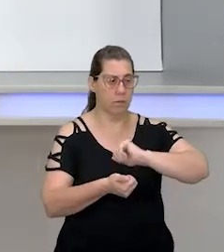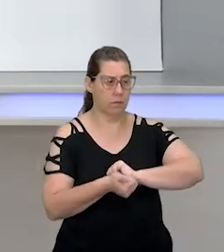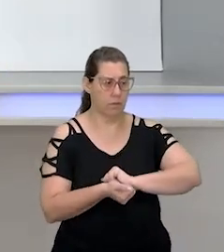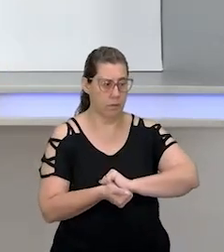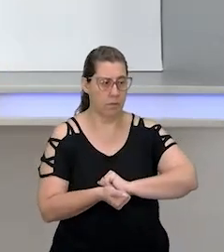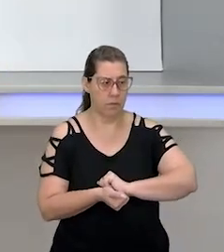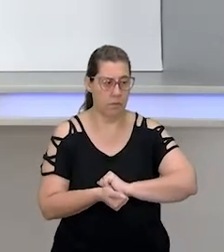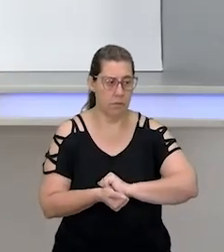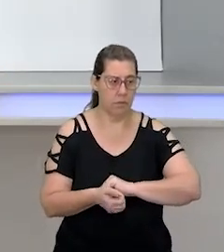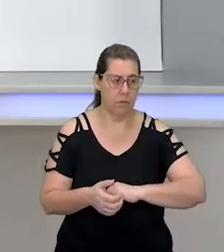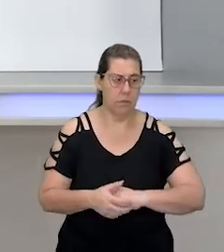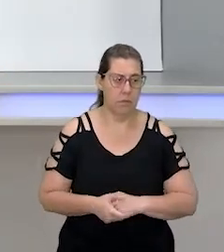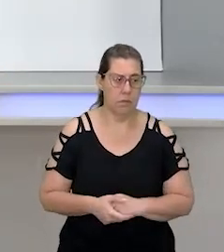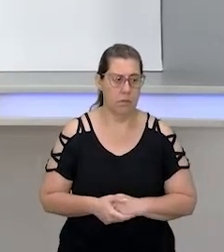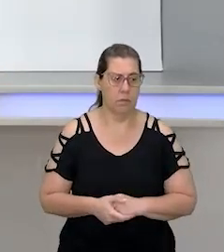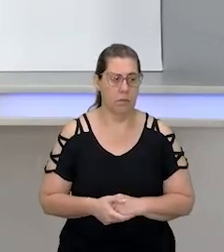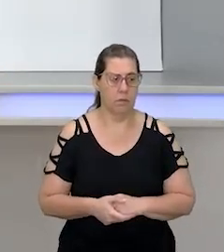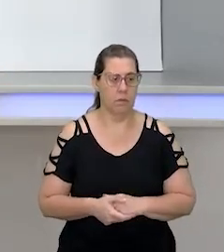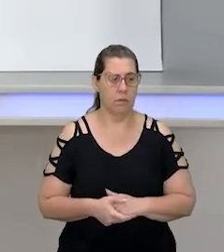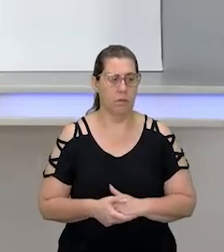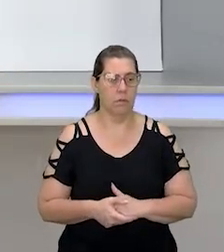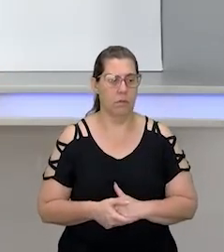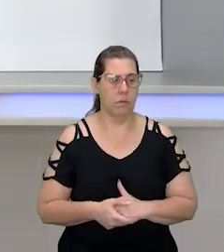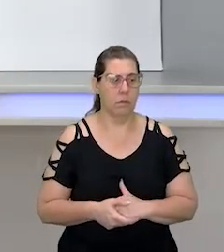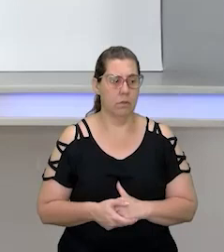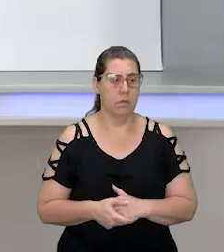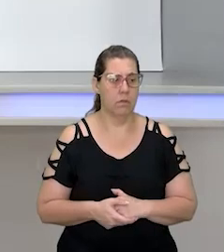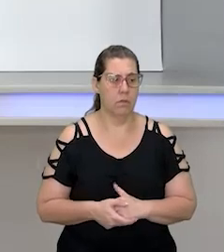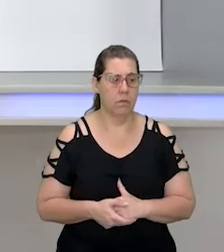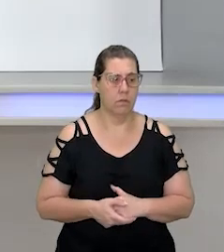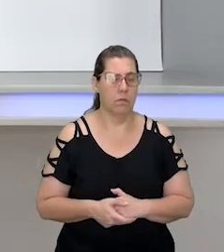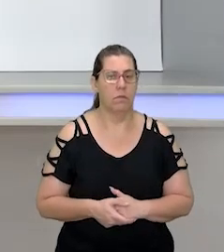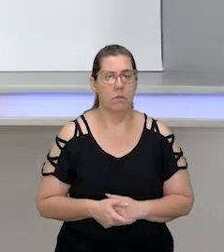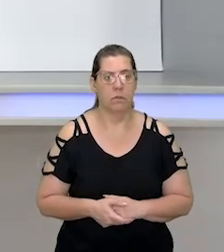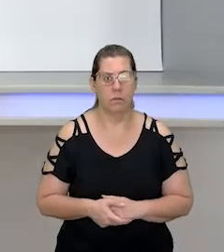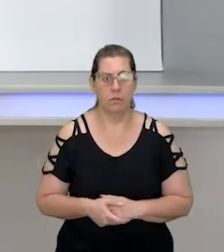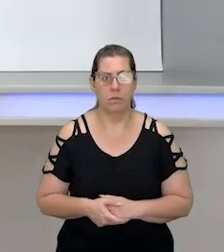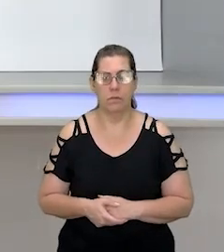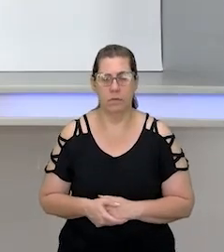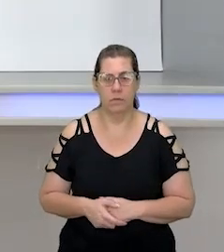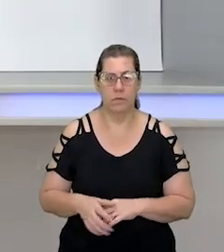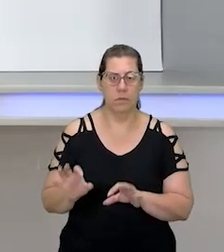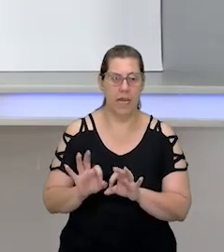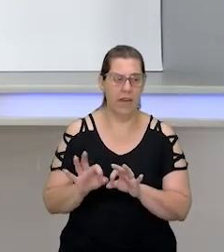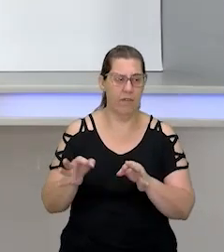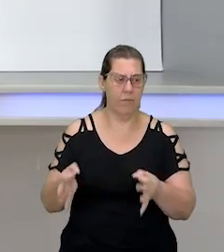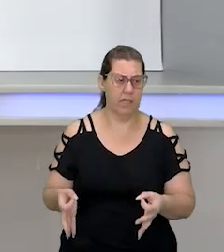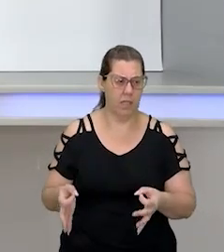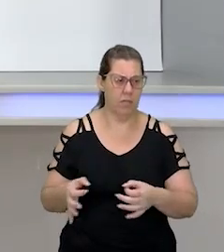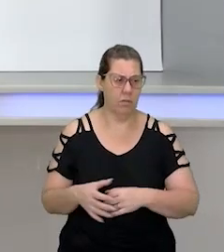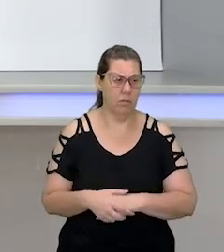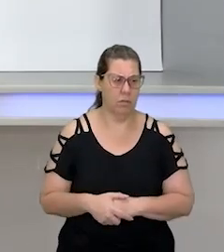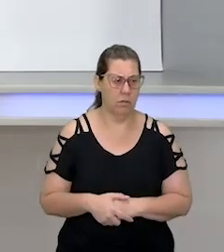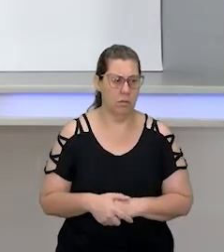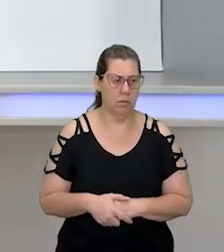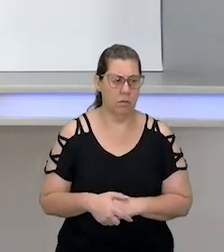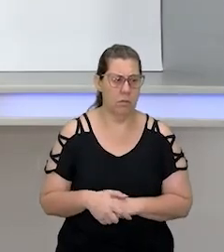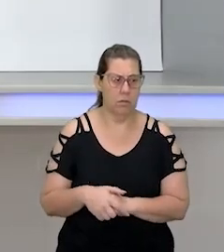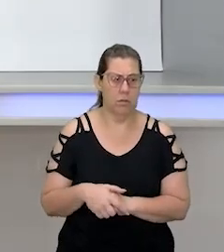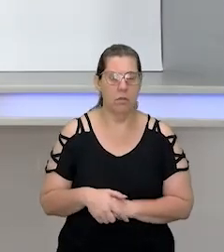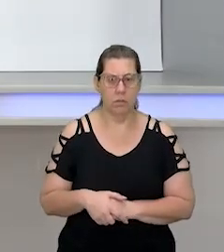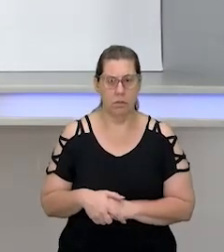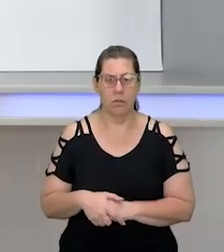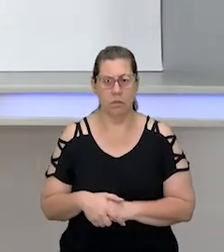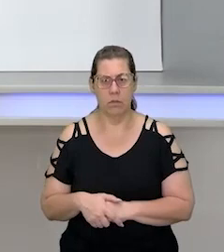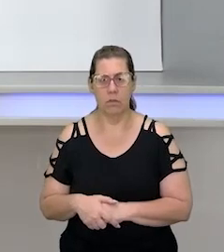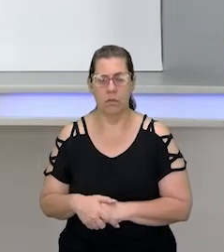em termos de segurança, para a gente não rolar para o chão, fazer um chute mais simples, mais fácil, tá? Mas é praticamente